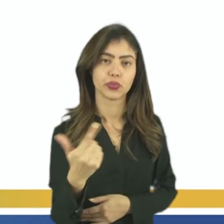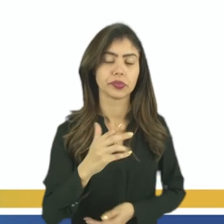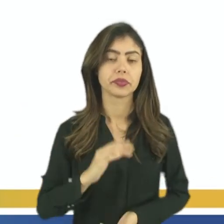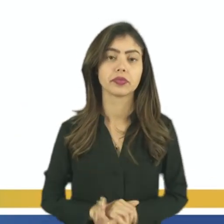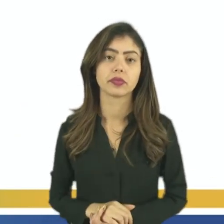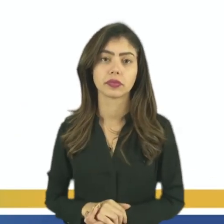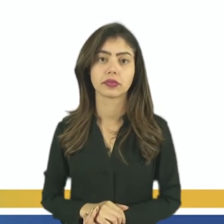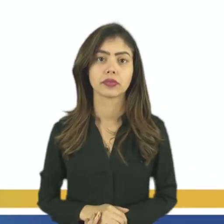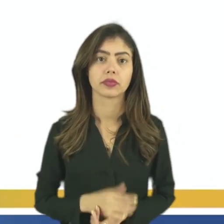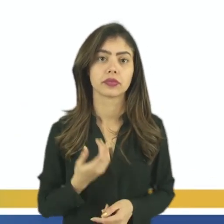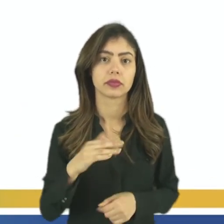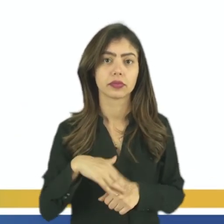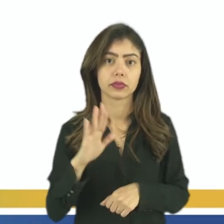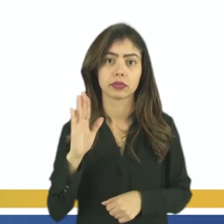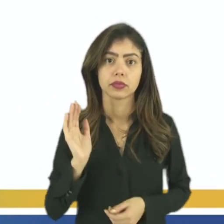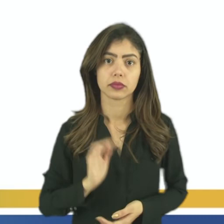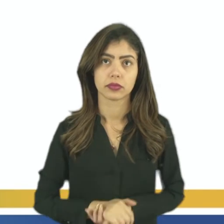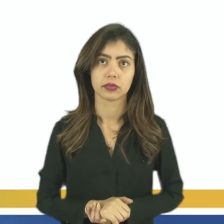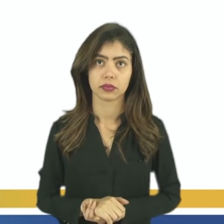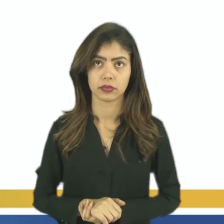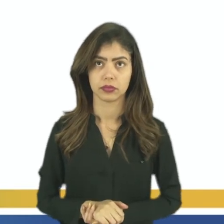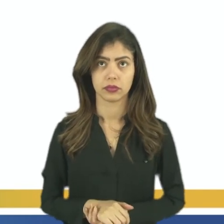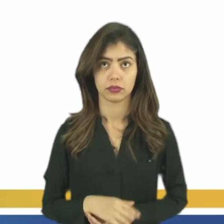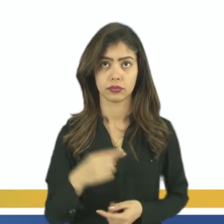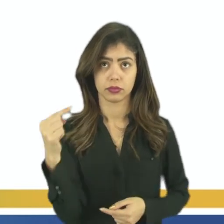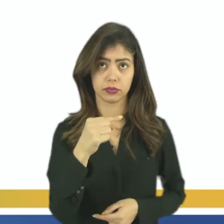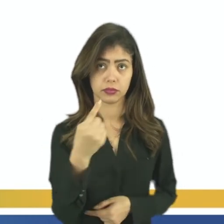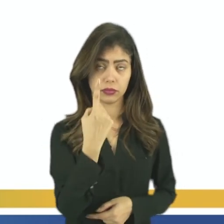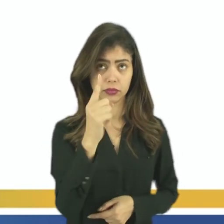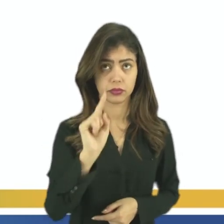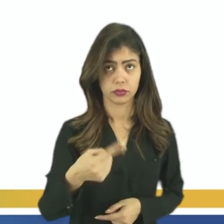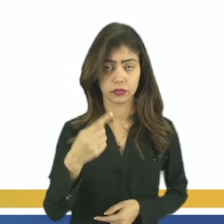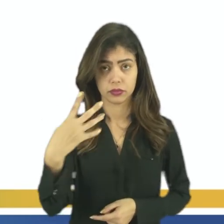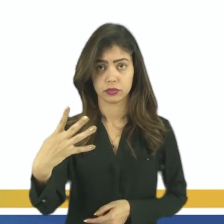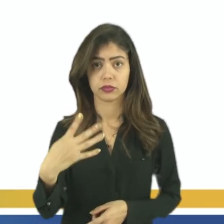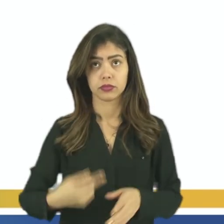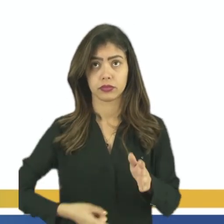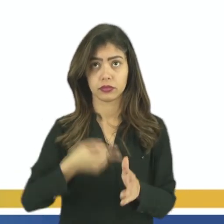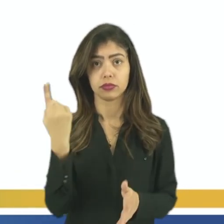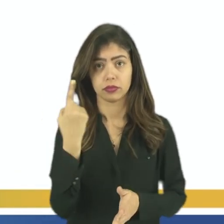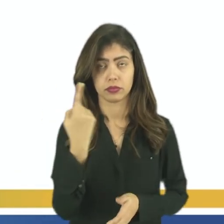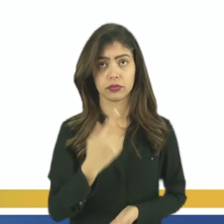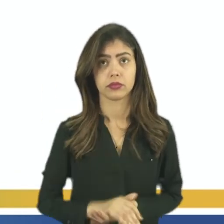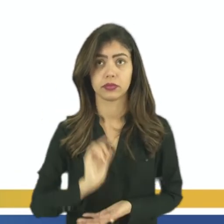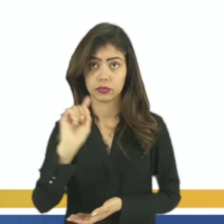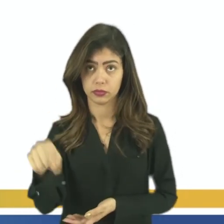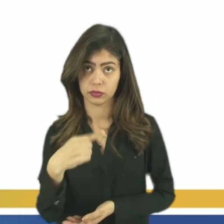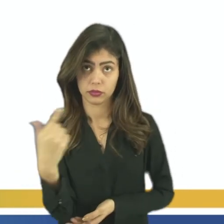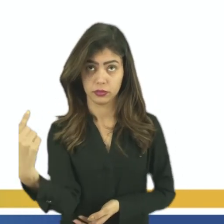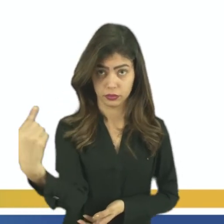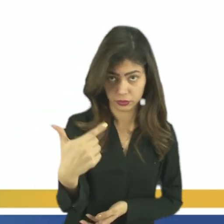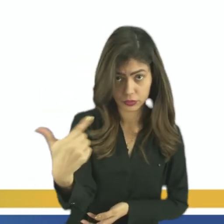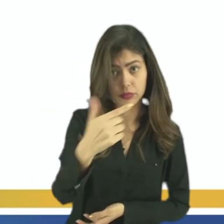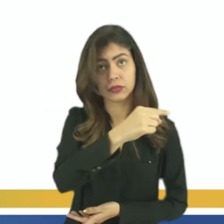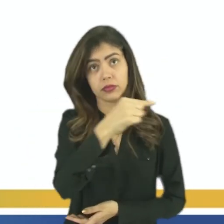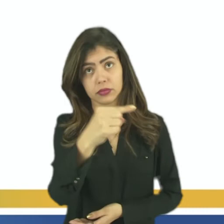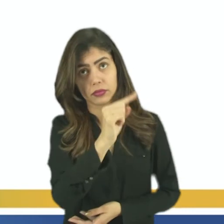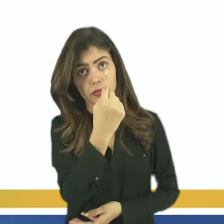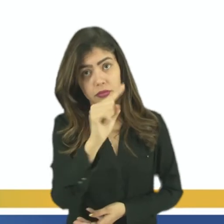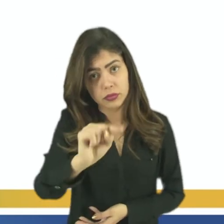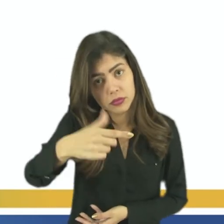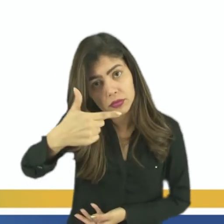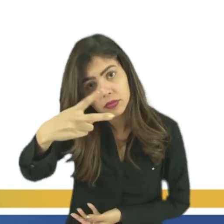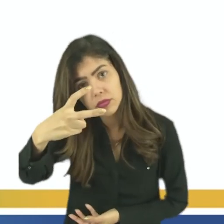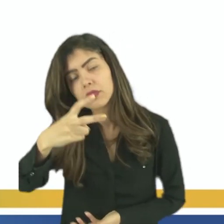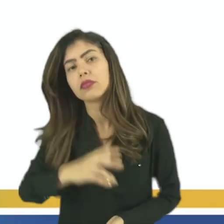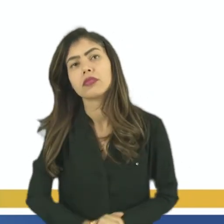menor maior certo então menos o fato vem primeiro depois a segunda menor né